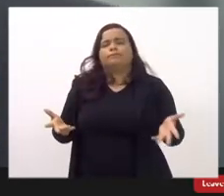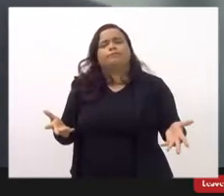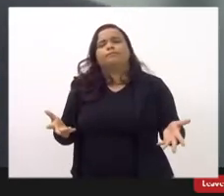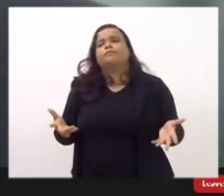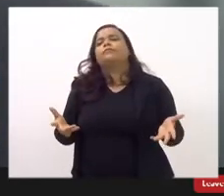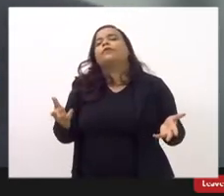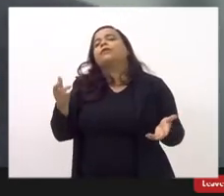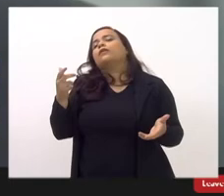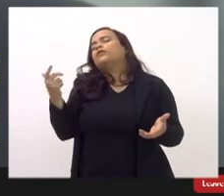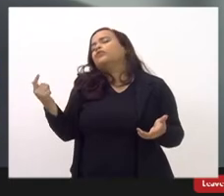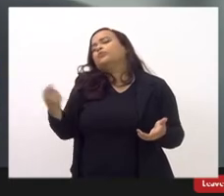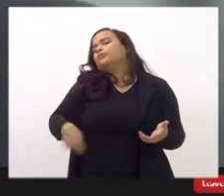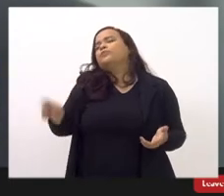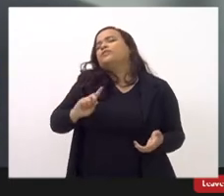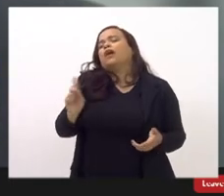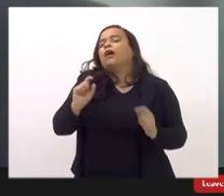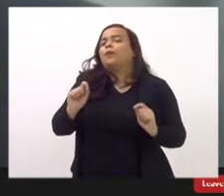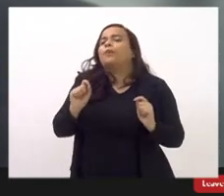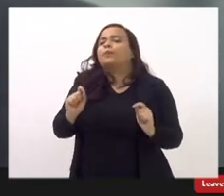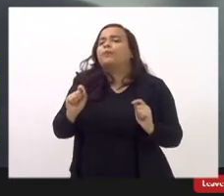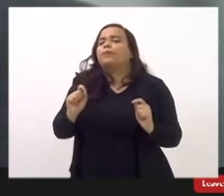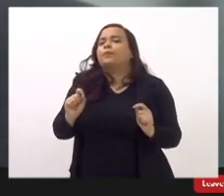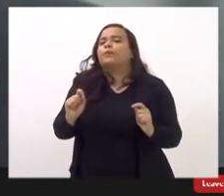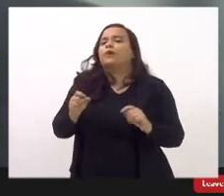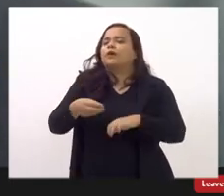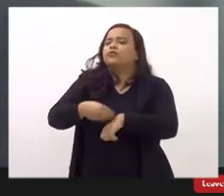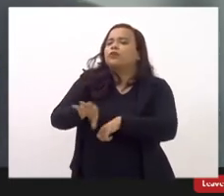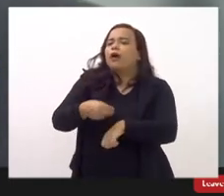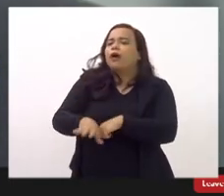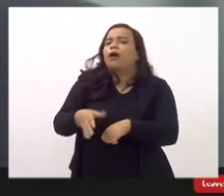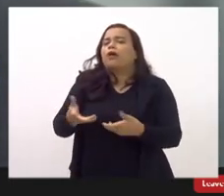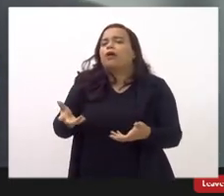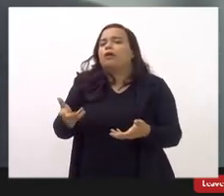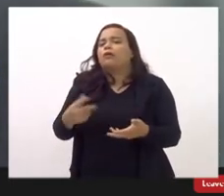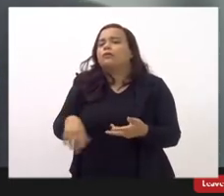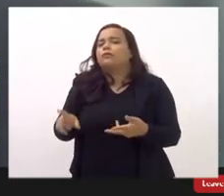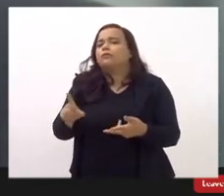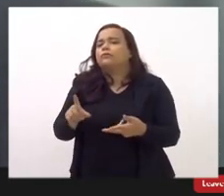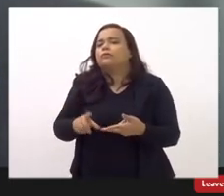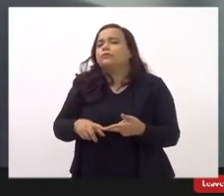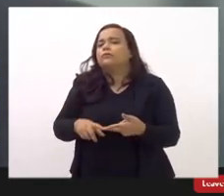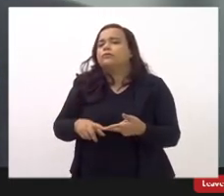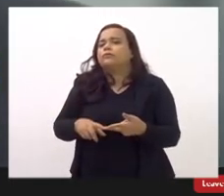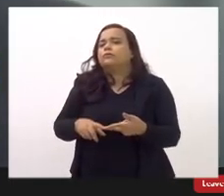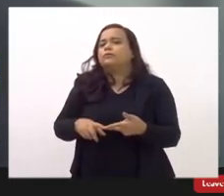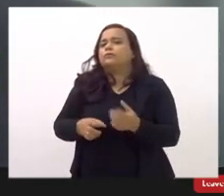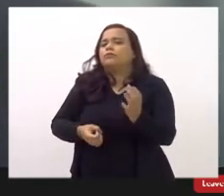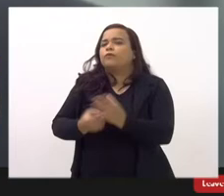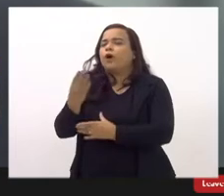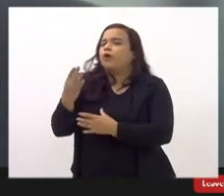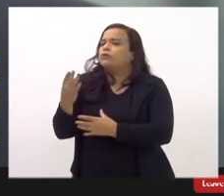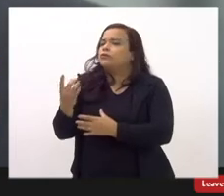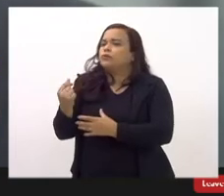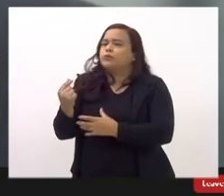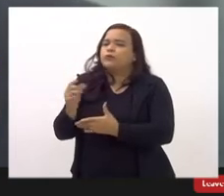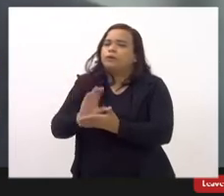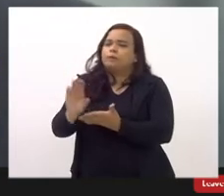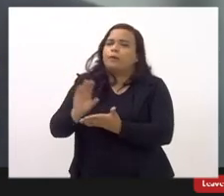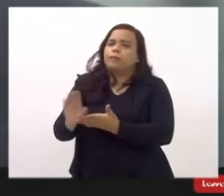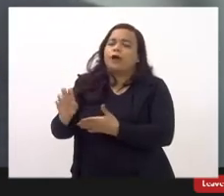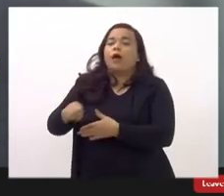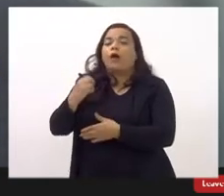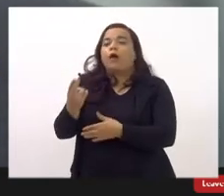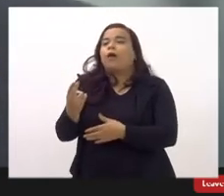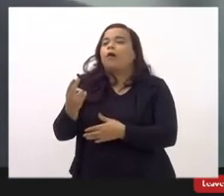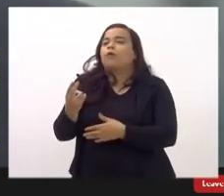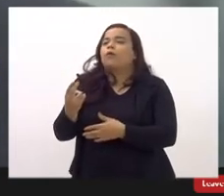sequer havia necessidade, né, de indicações de fonte de custeio ou qualquer outra que